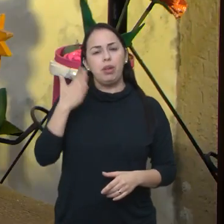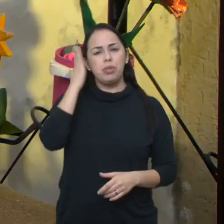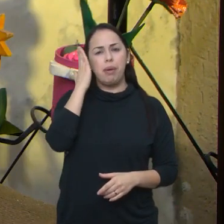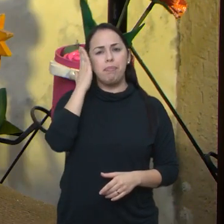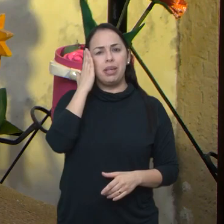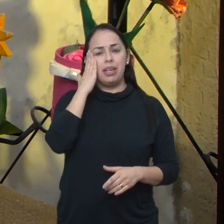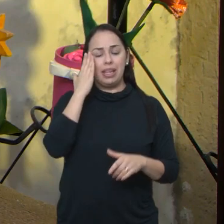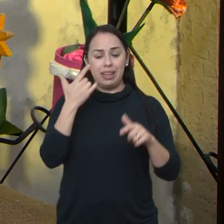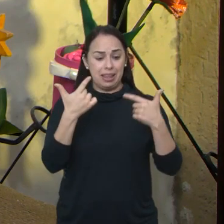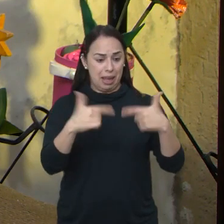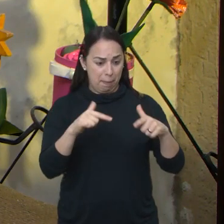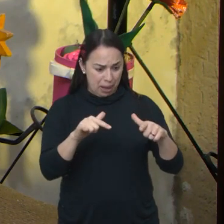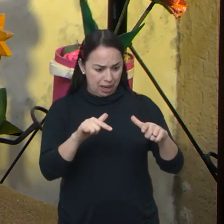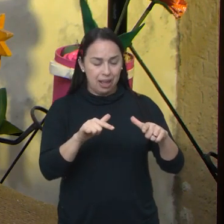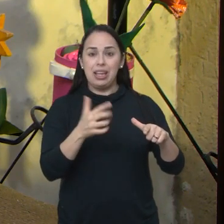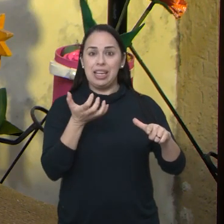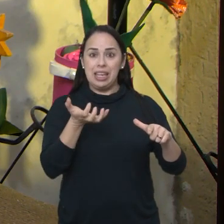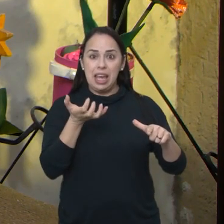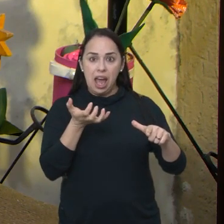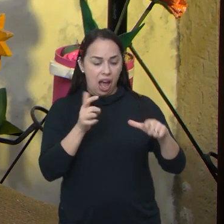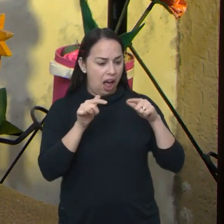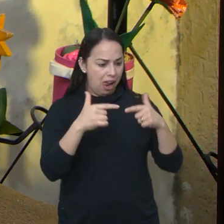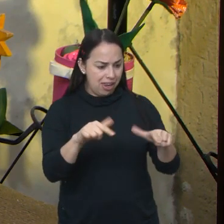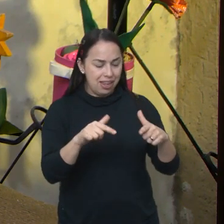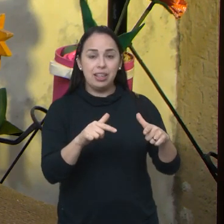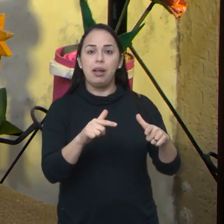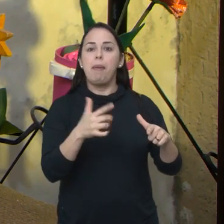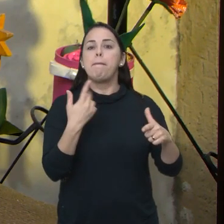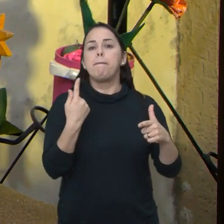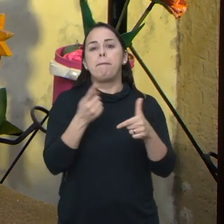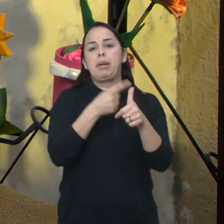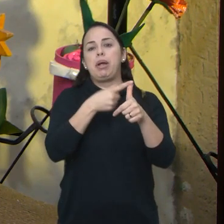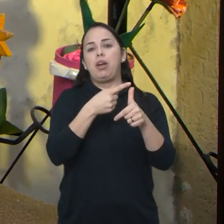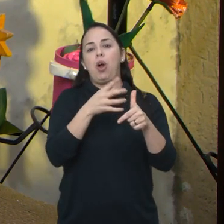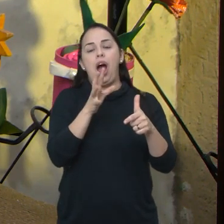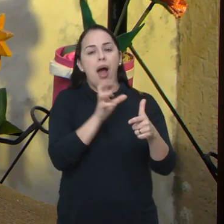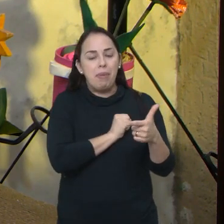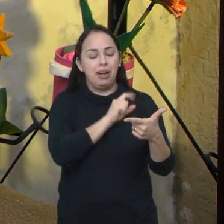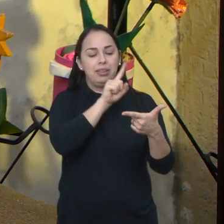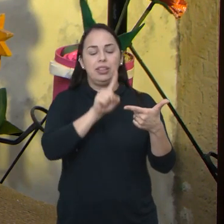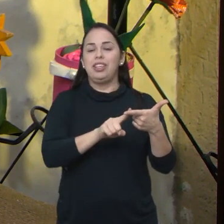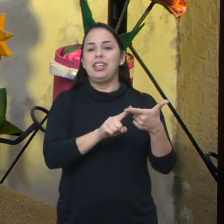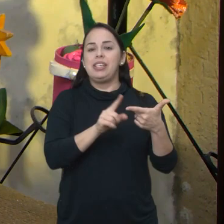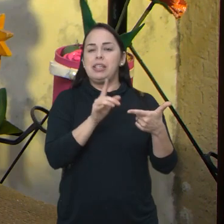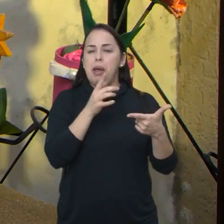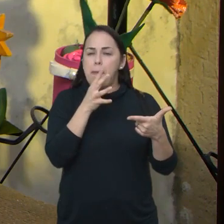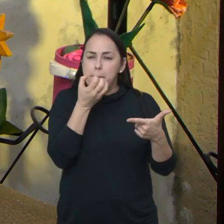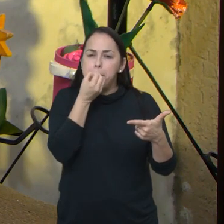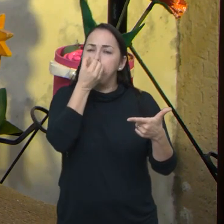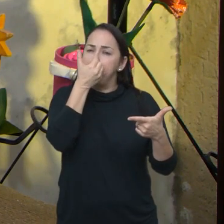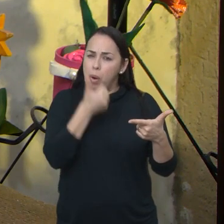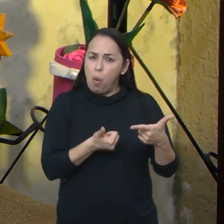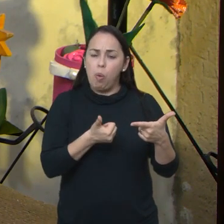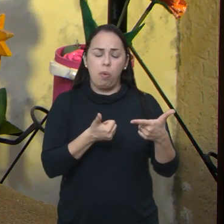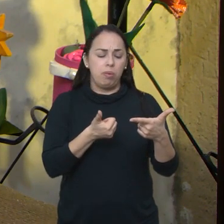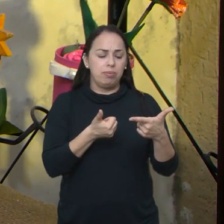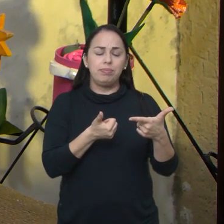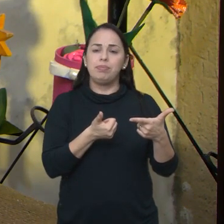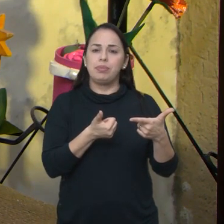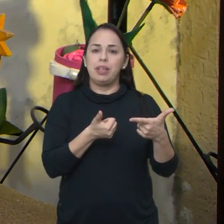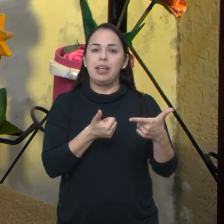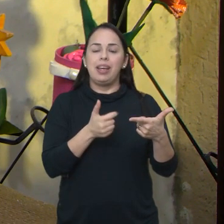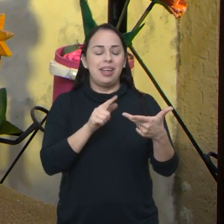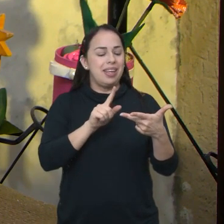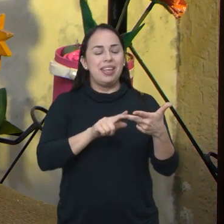eu sabia que para a gente trabalhar com o que a gente quer, a gente tem que gostar, ser bom e